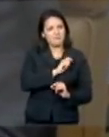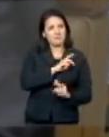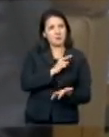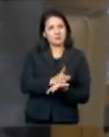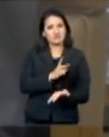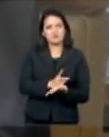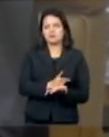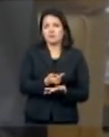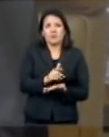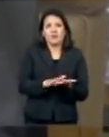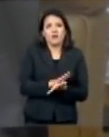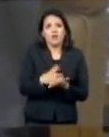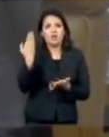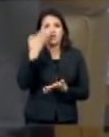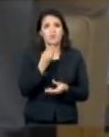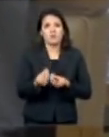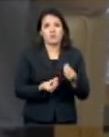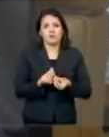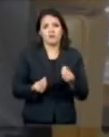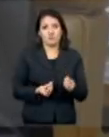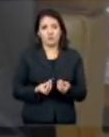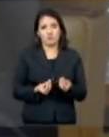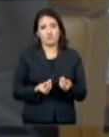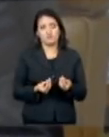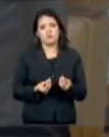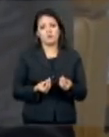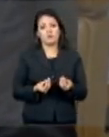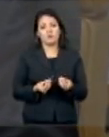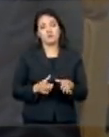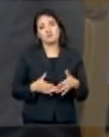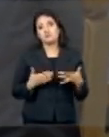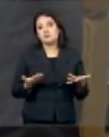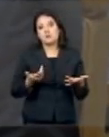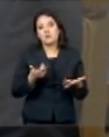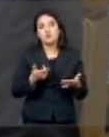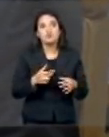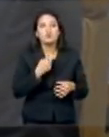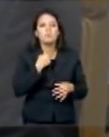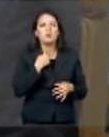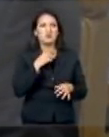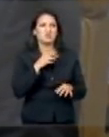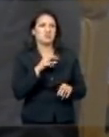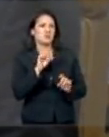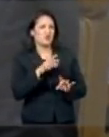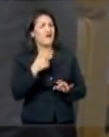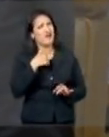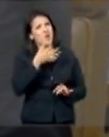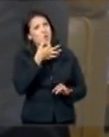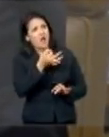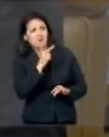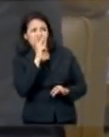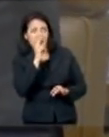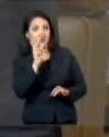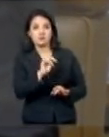stj a má fé jamais se preenche de outra parte